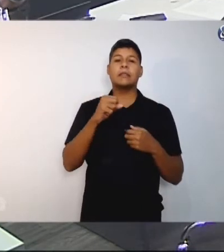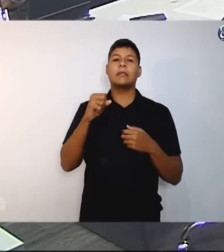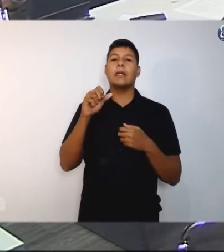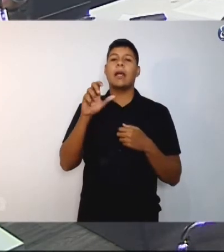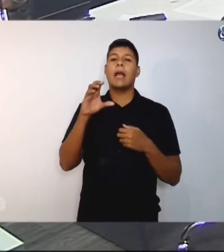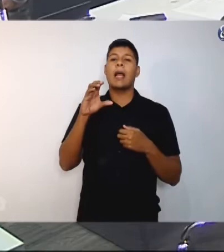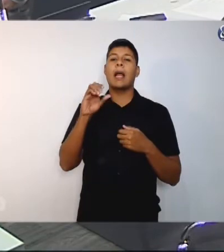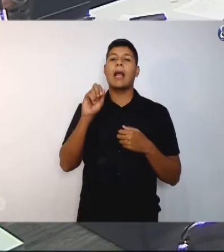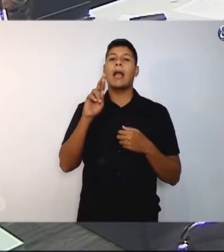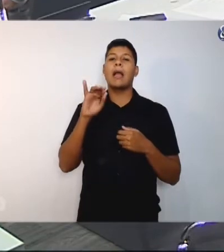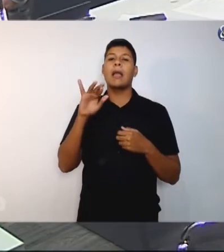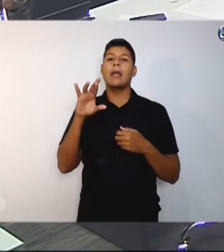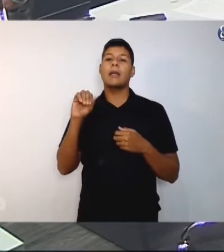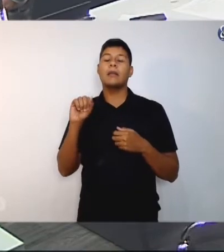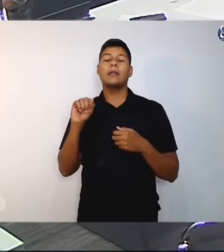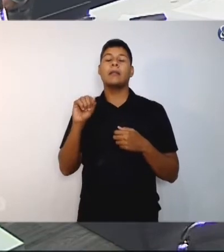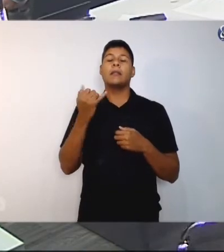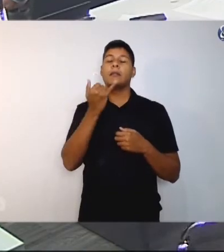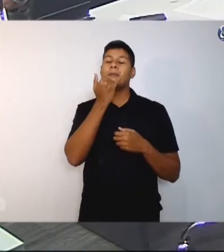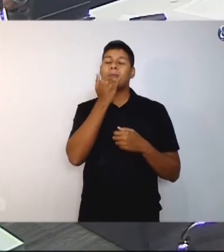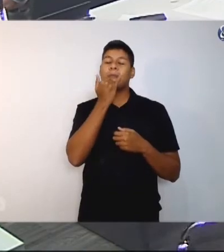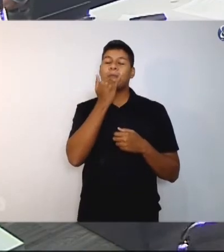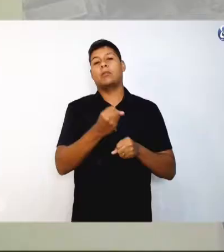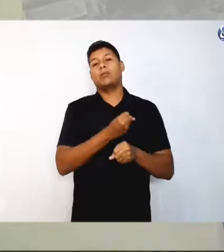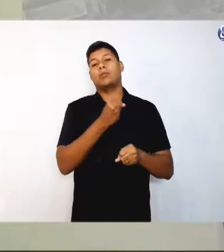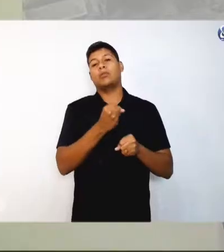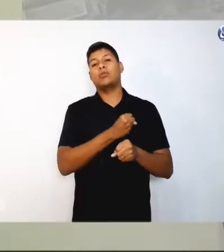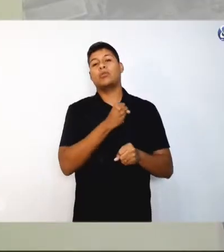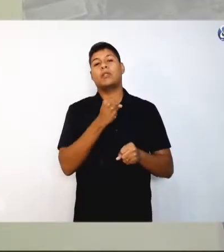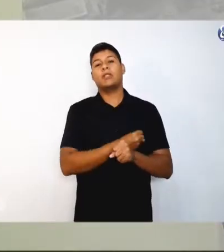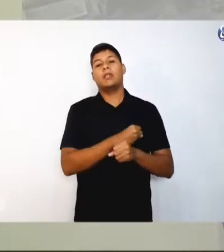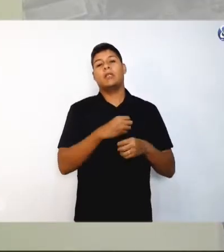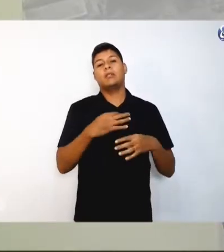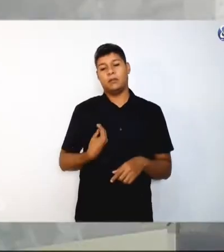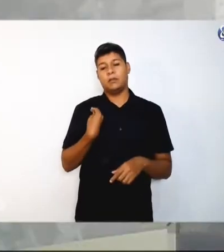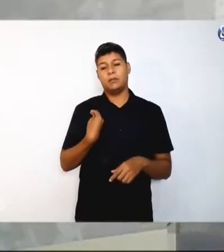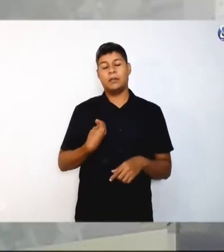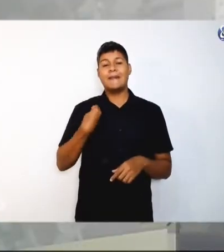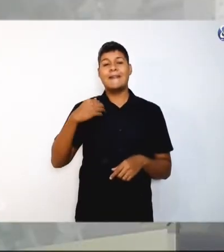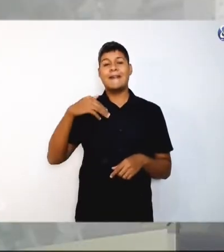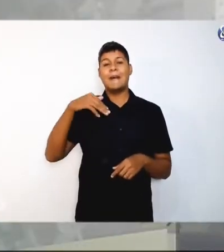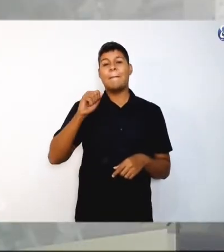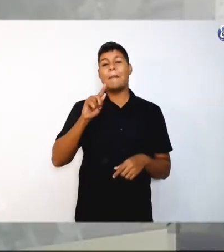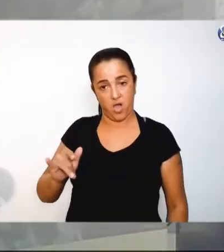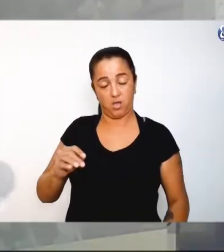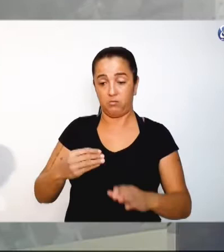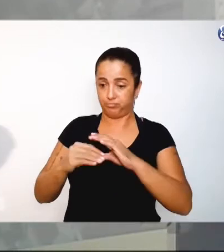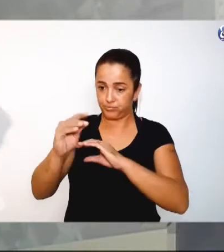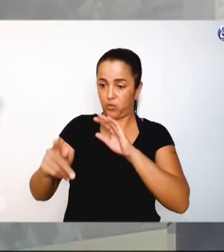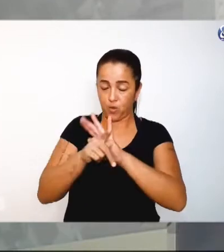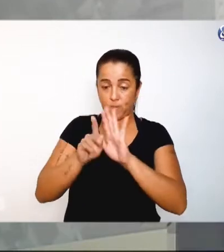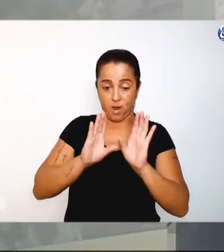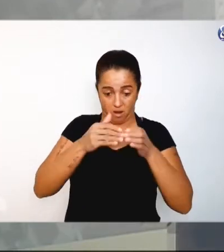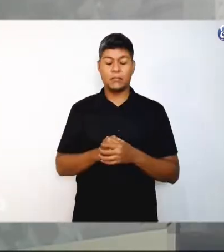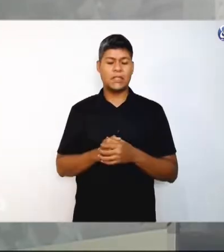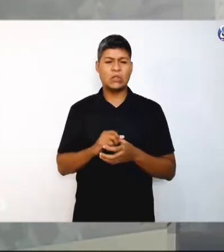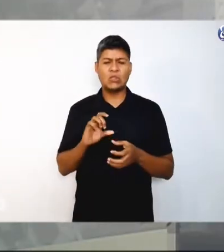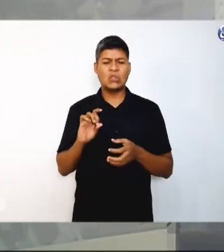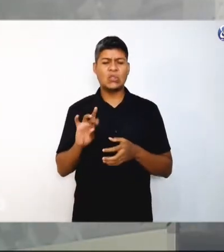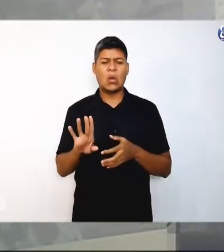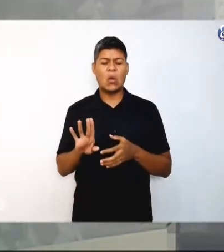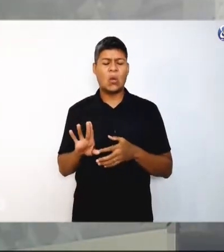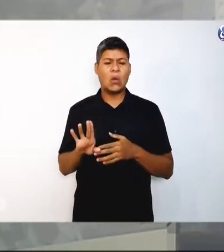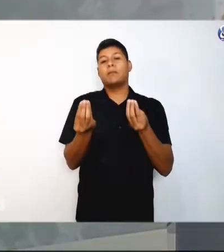chuvas. Passaram pela tribuna, neste momento, os vereadores Isaías Colino, Zé Fernandes, Sargento Laudo,